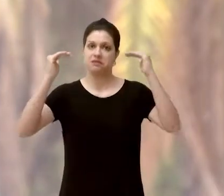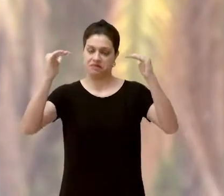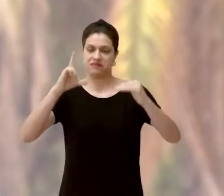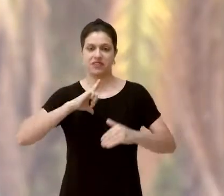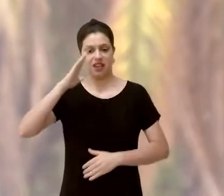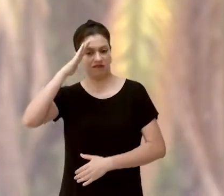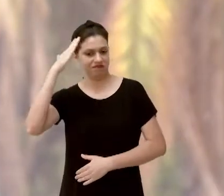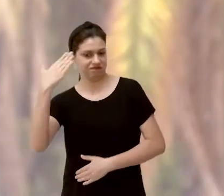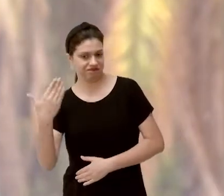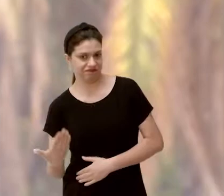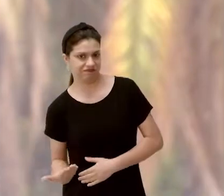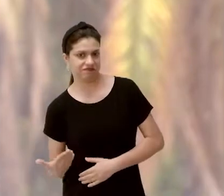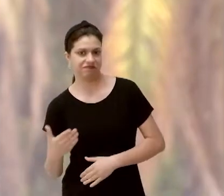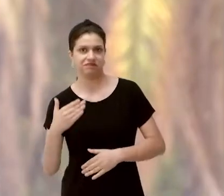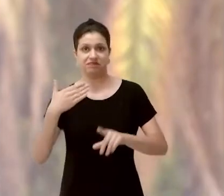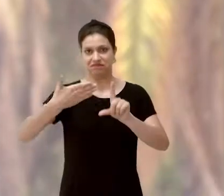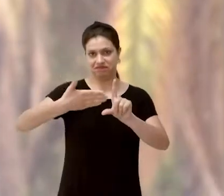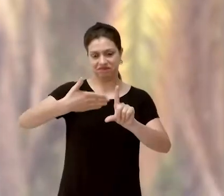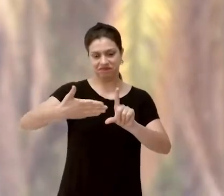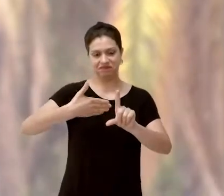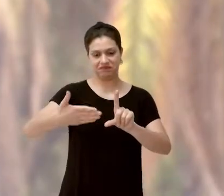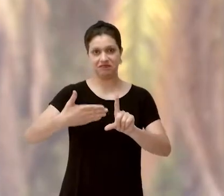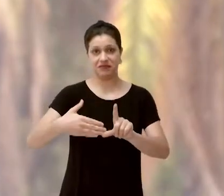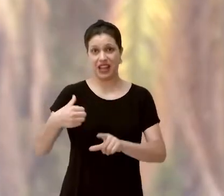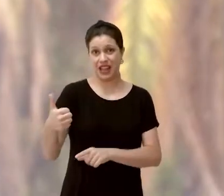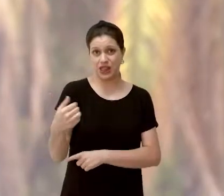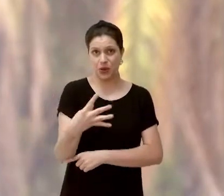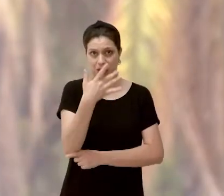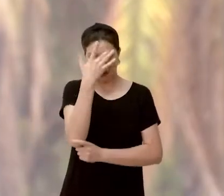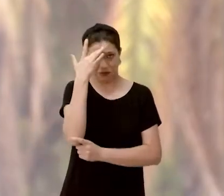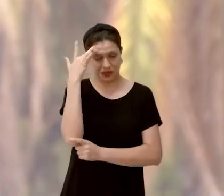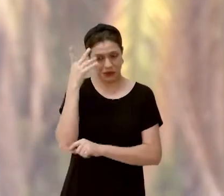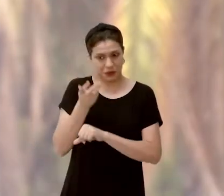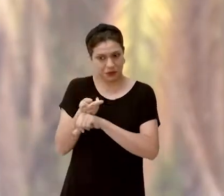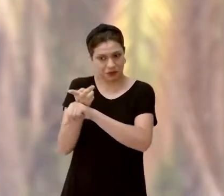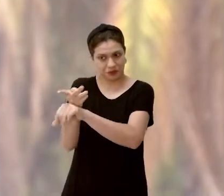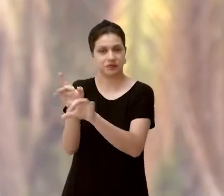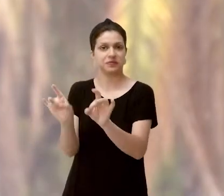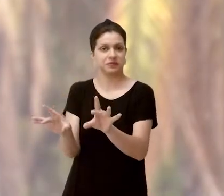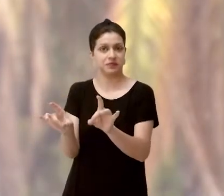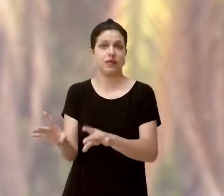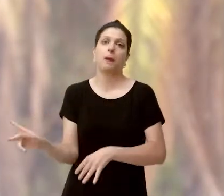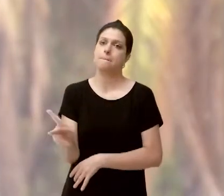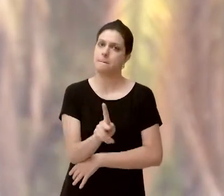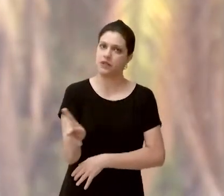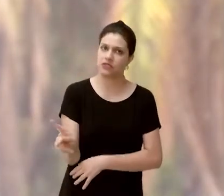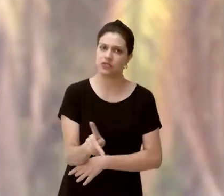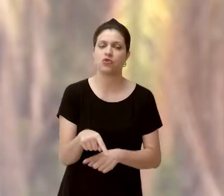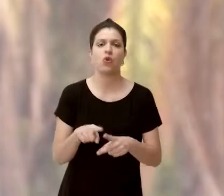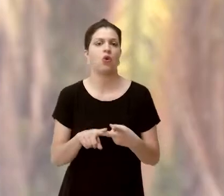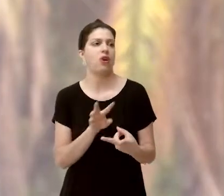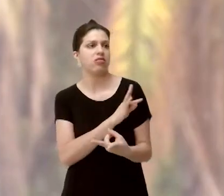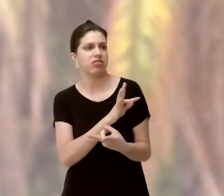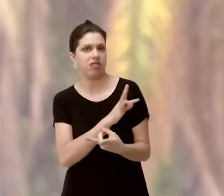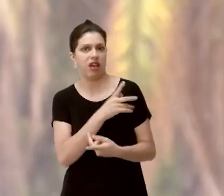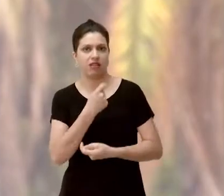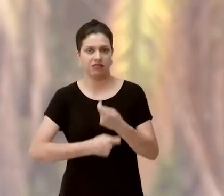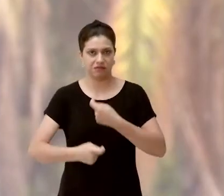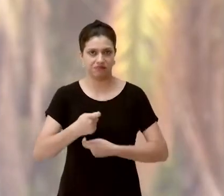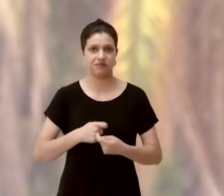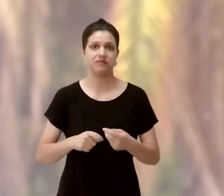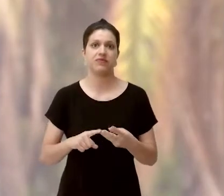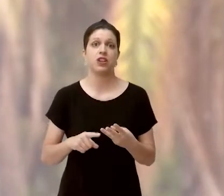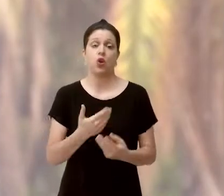Sul realizou a sessão solene de forma virtual, homenageando 14 pessoas, entre elas professores,